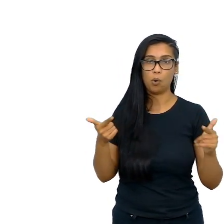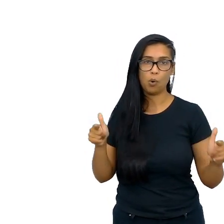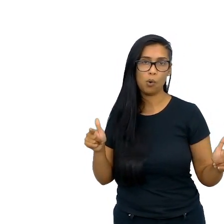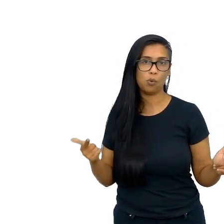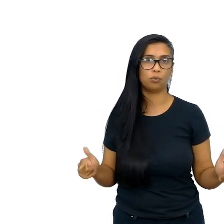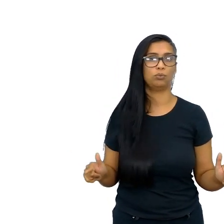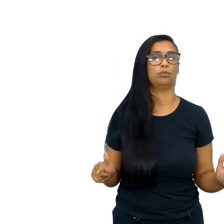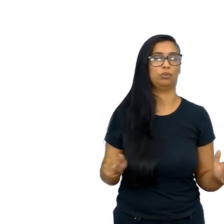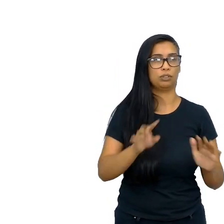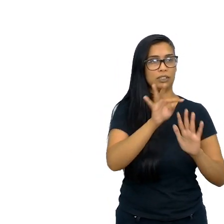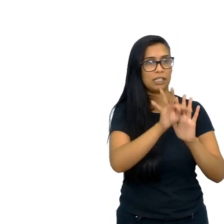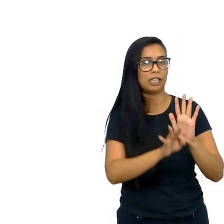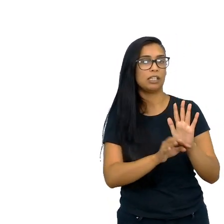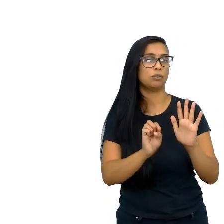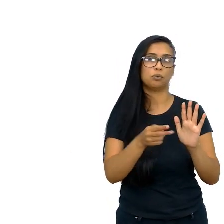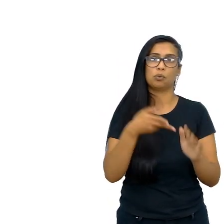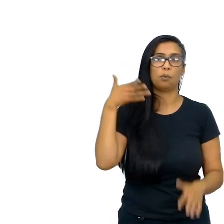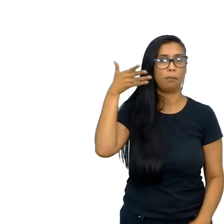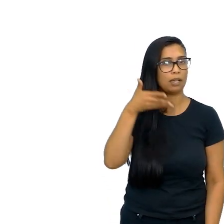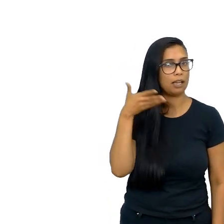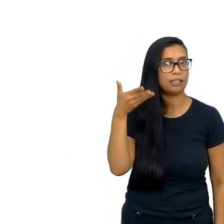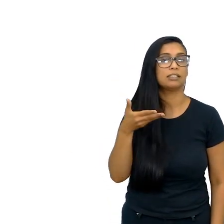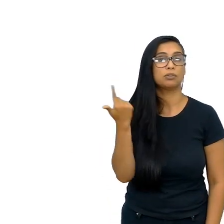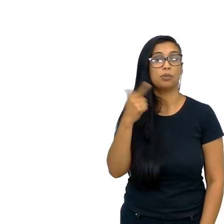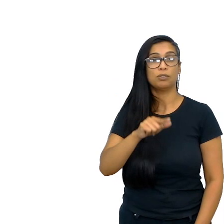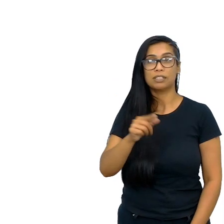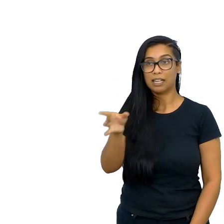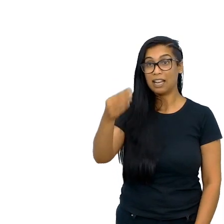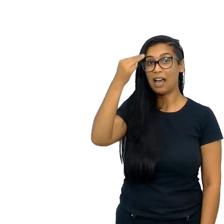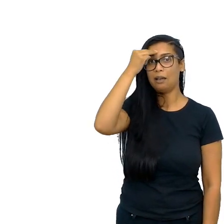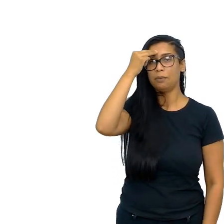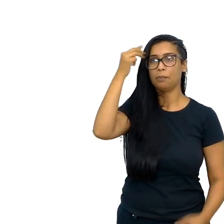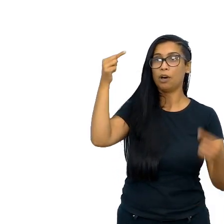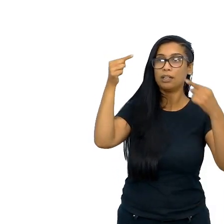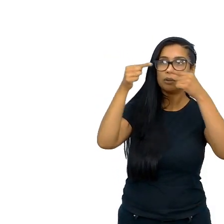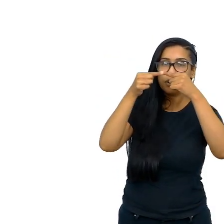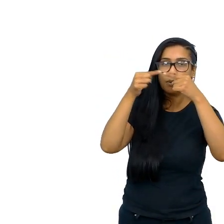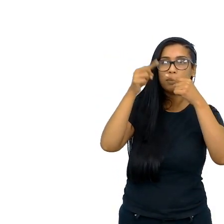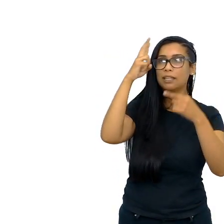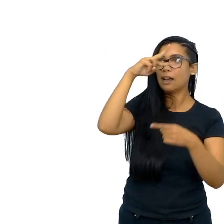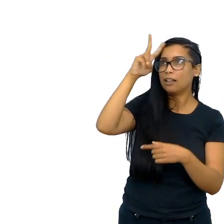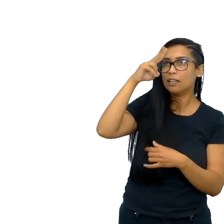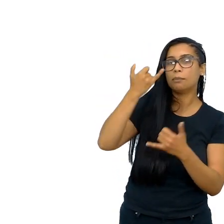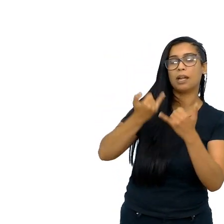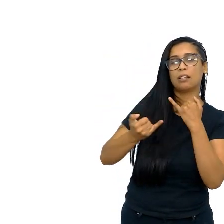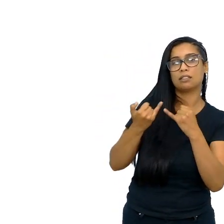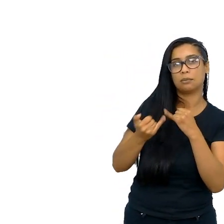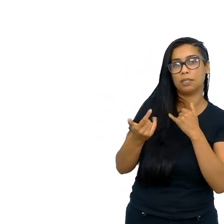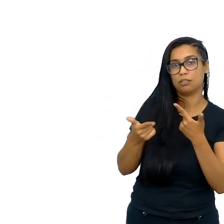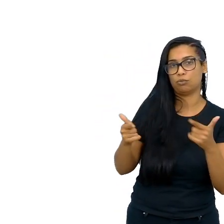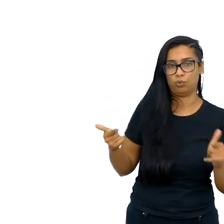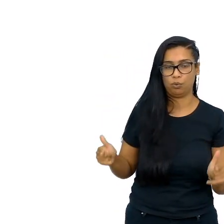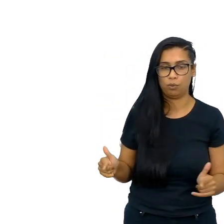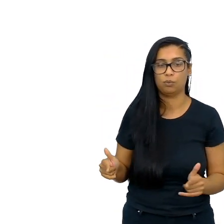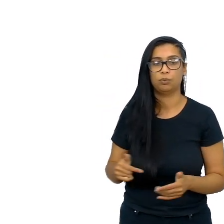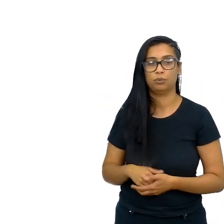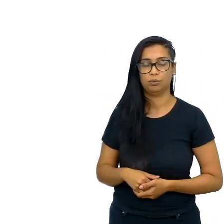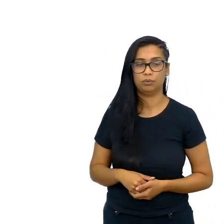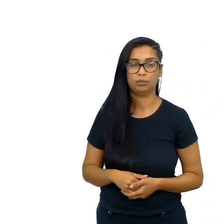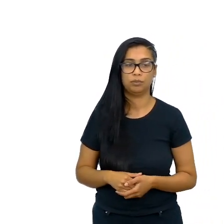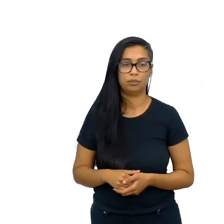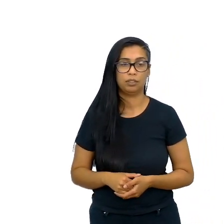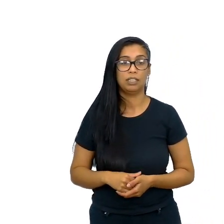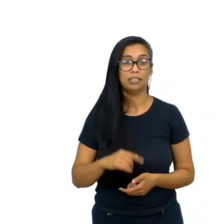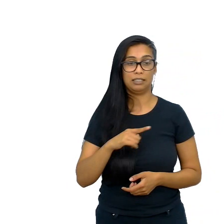conhecidos que se conectam com esse discurso. Aí nós temos a elaboração das apreciações estéticas, né, são muito voltadas